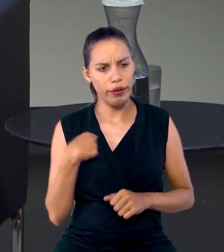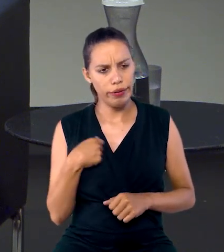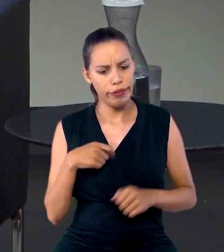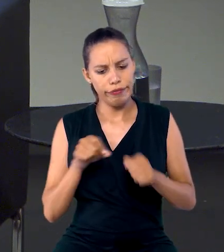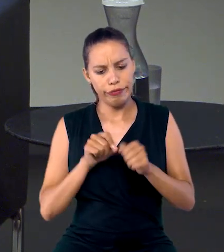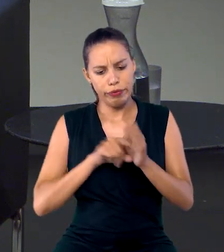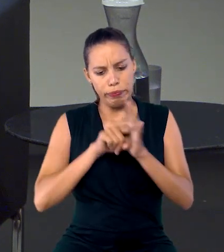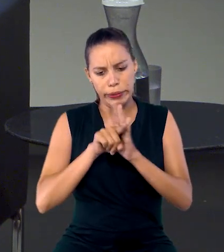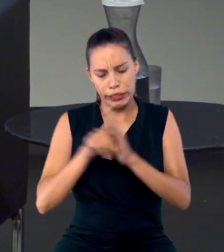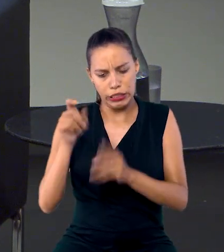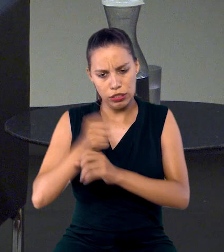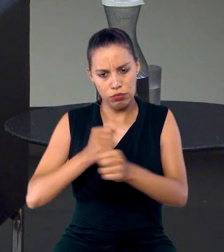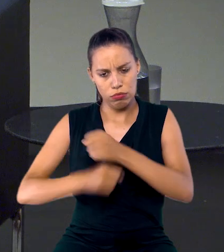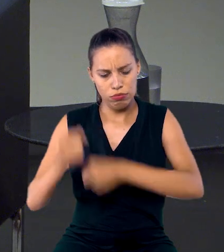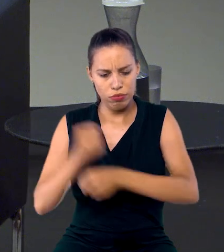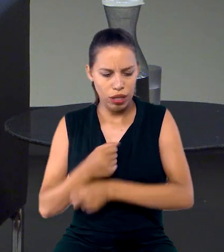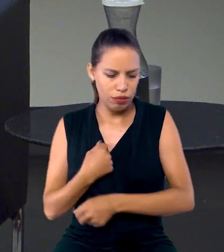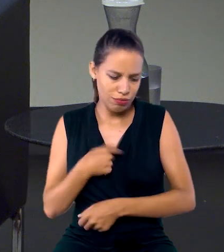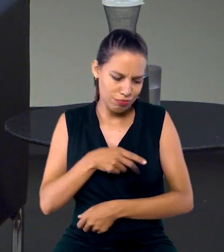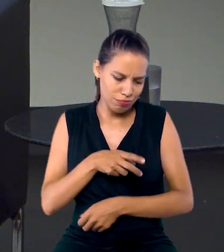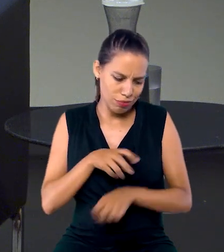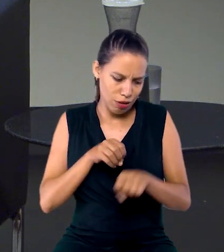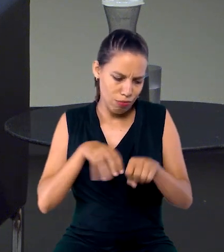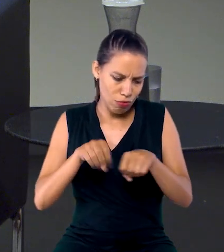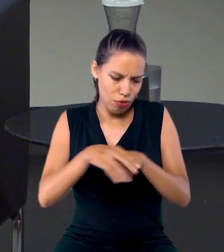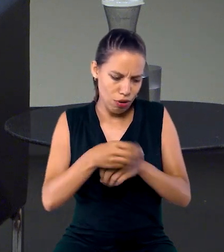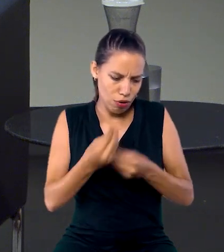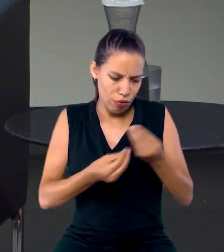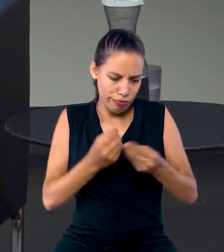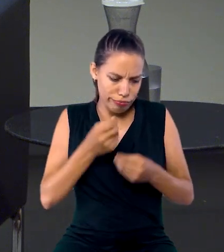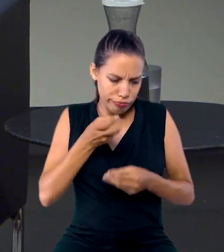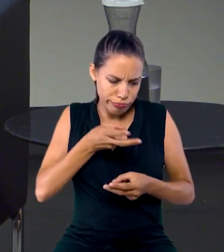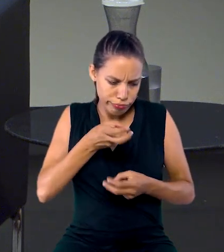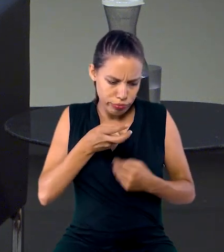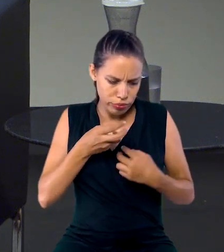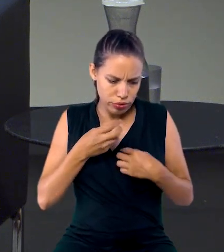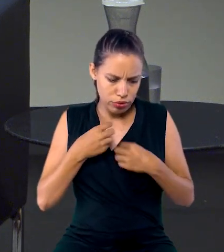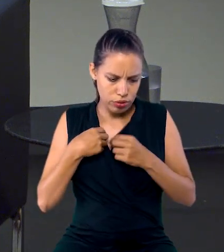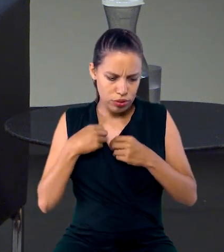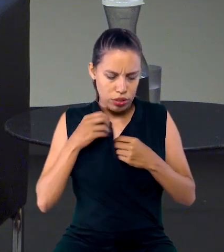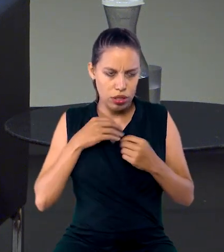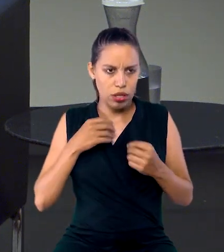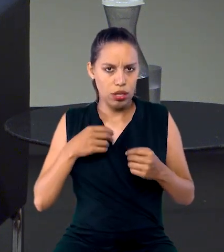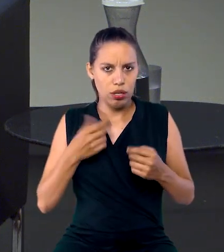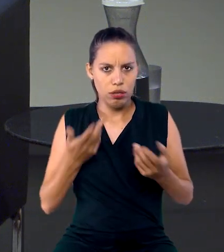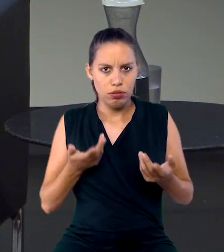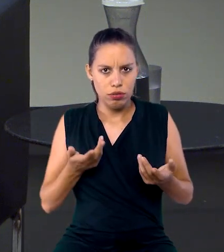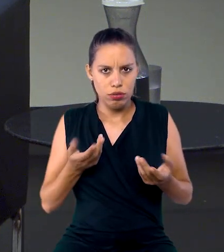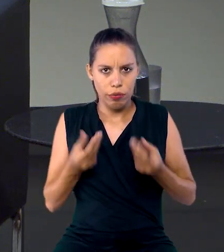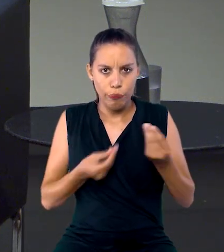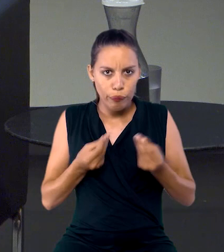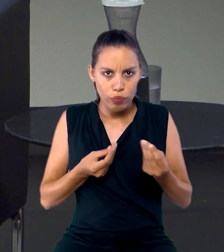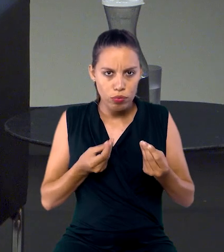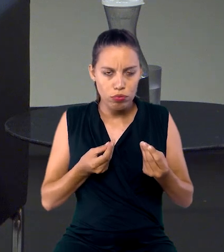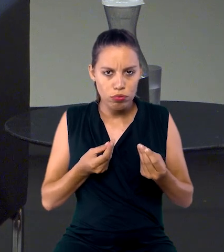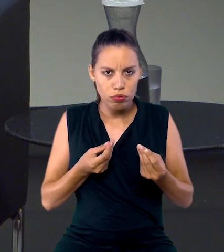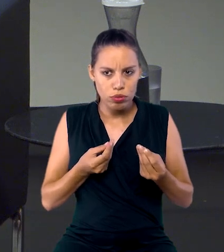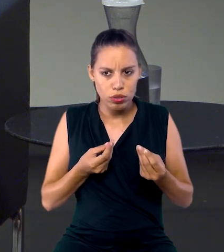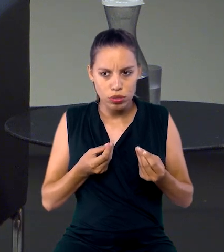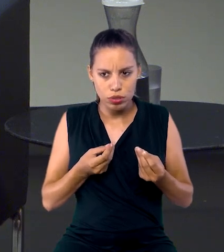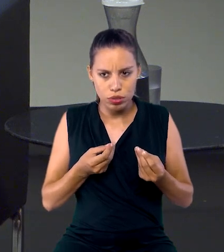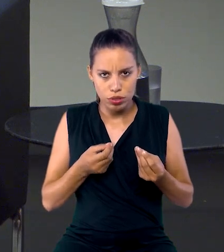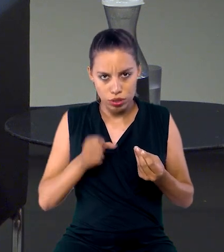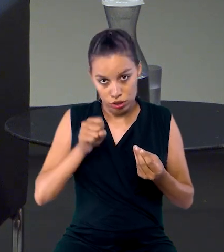fui fazer essa matéria e pensei, como eu escuto isso? Né? E aí vocês podem procurar essa matéria na